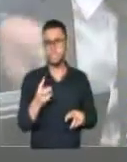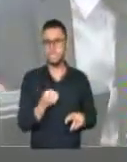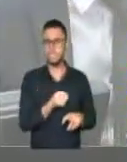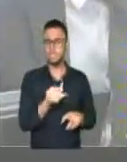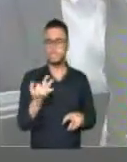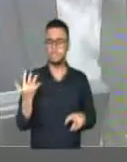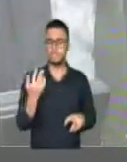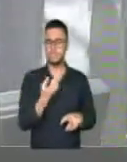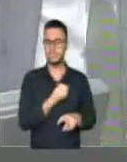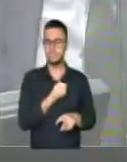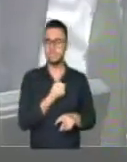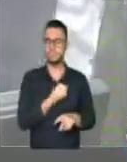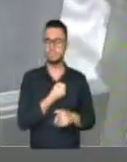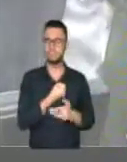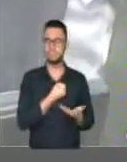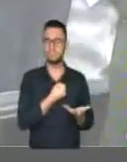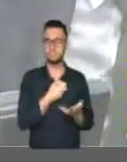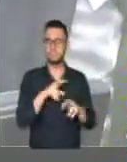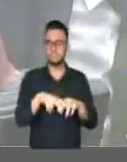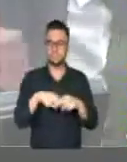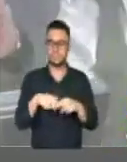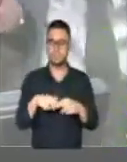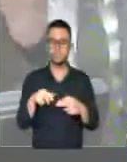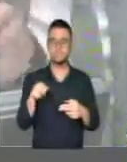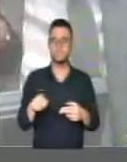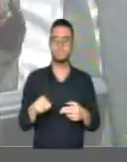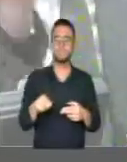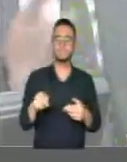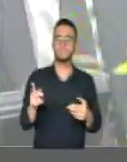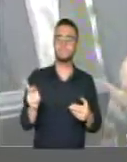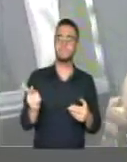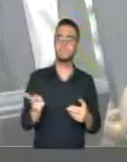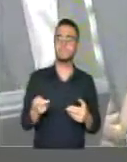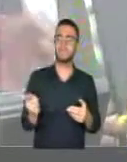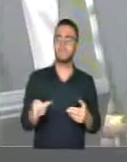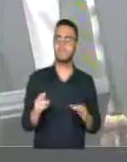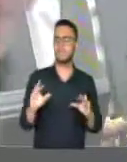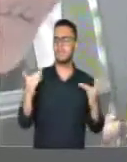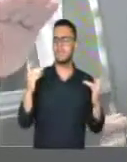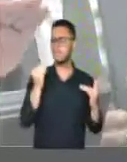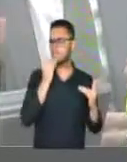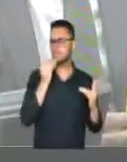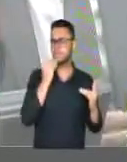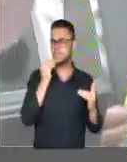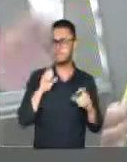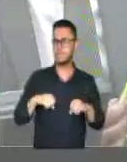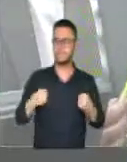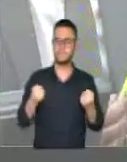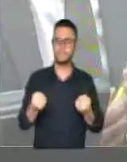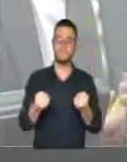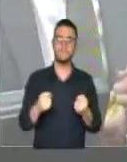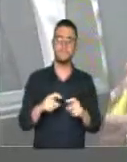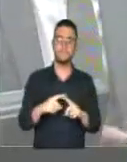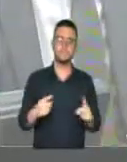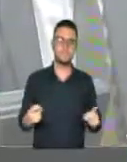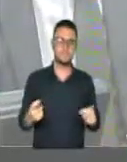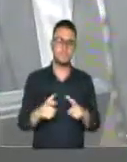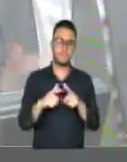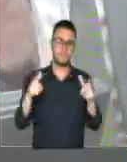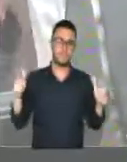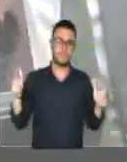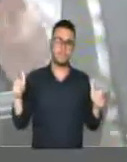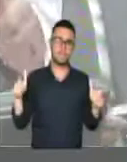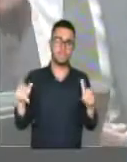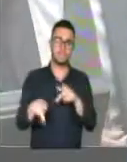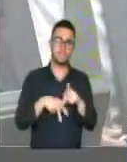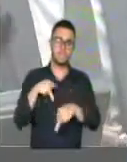baixo. Por isso esse horário é inadequado. É claro que poderia se exigir um esforço, mas também a maioria da população